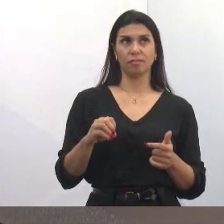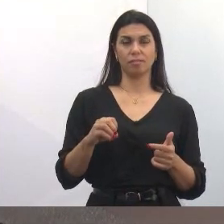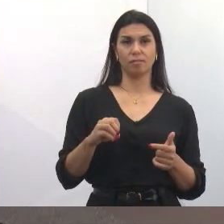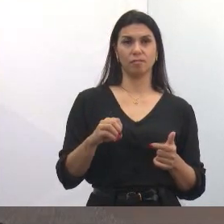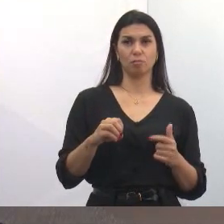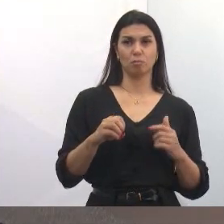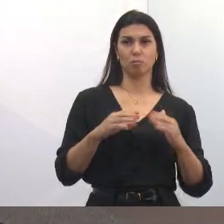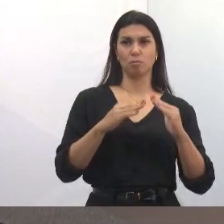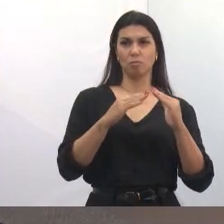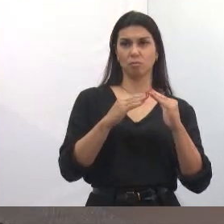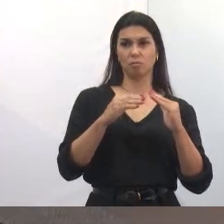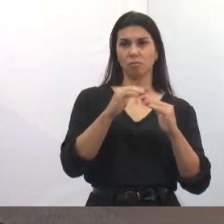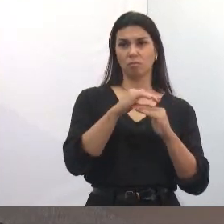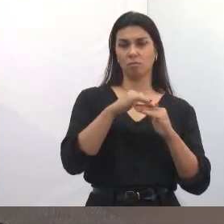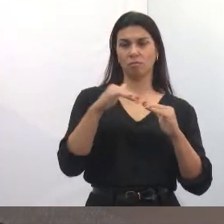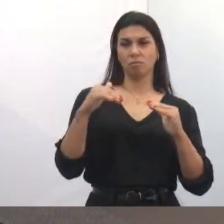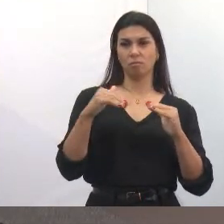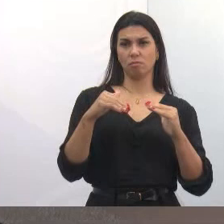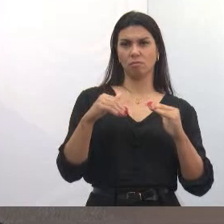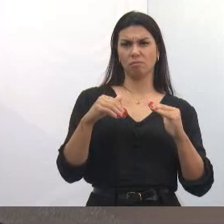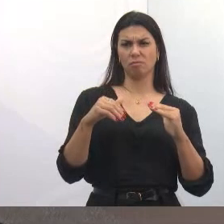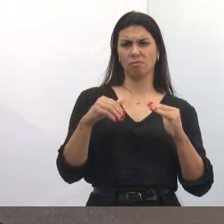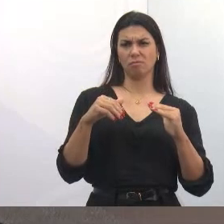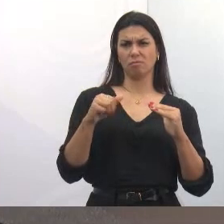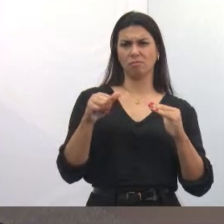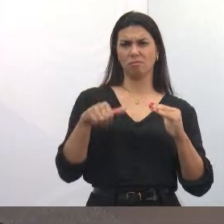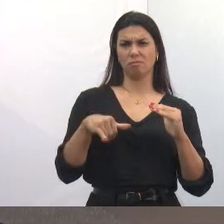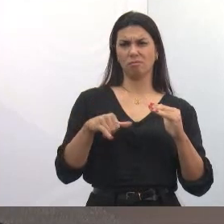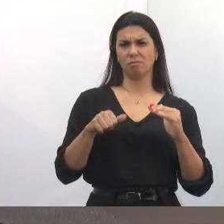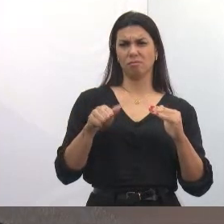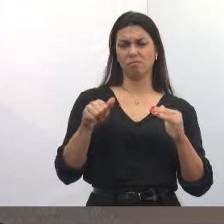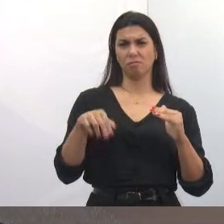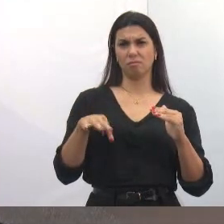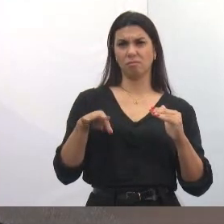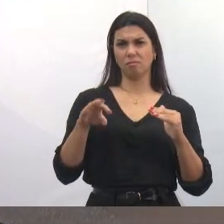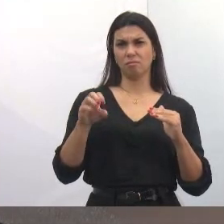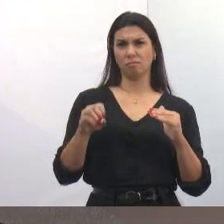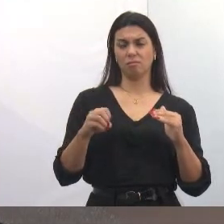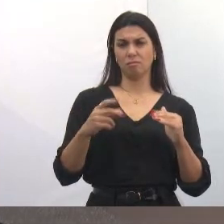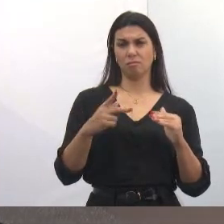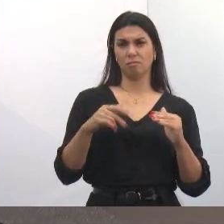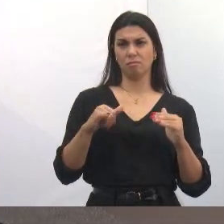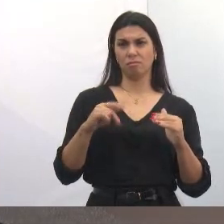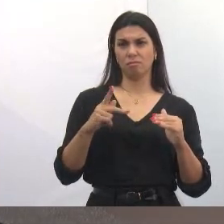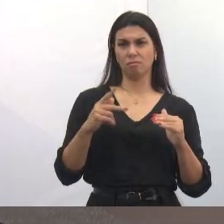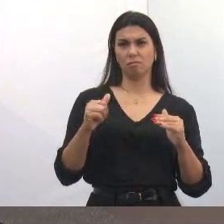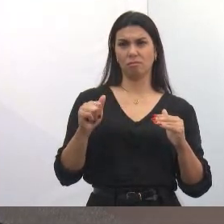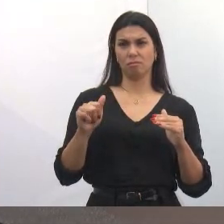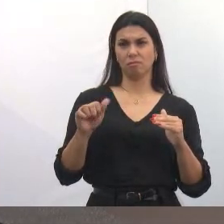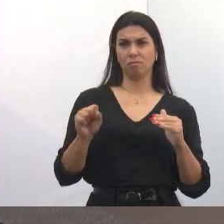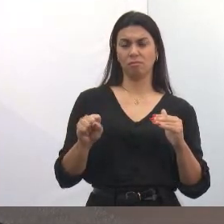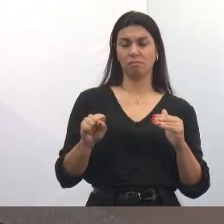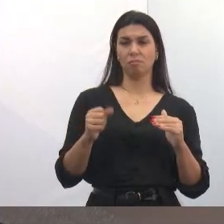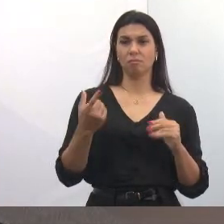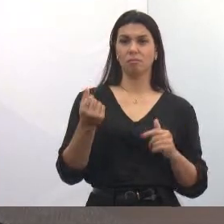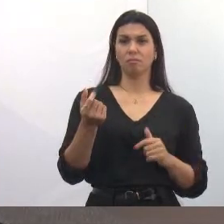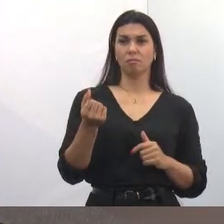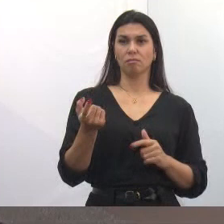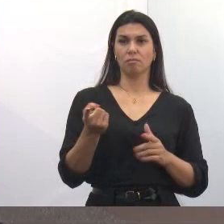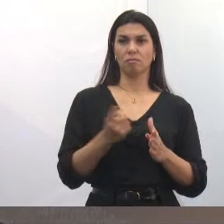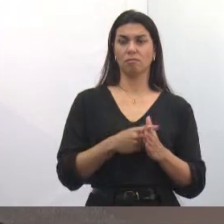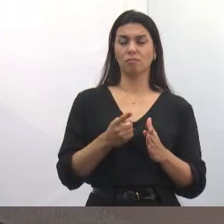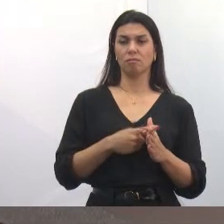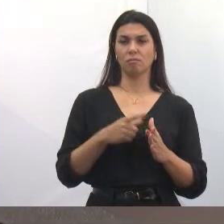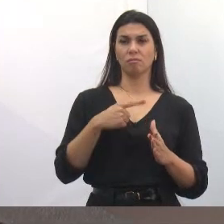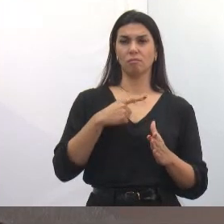telhas, amiantos, lâmpadas, pilhas e baterias. Qual o valor atualizado da dívida